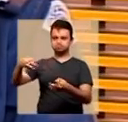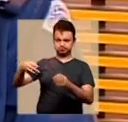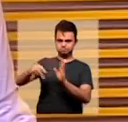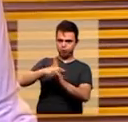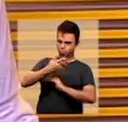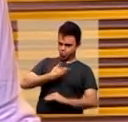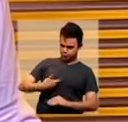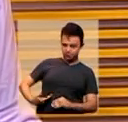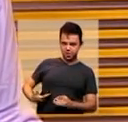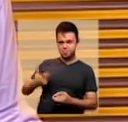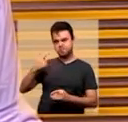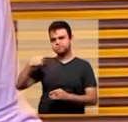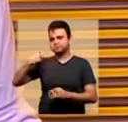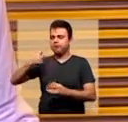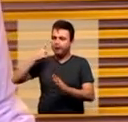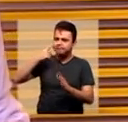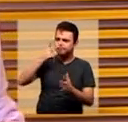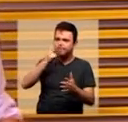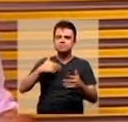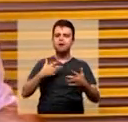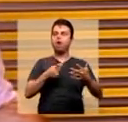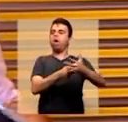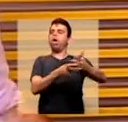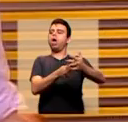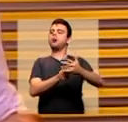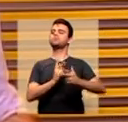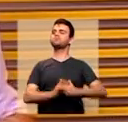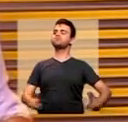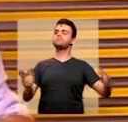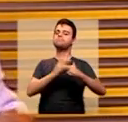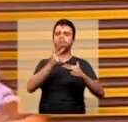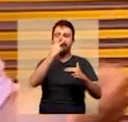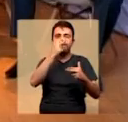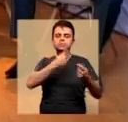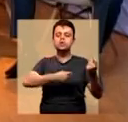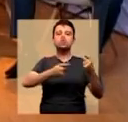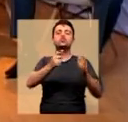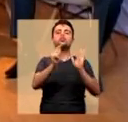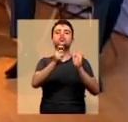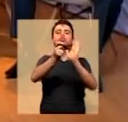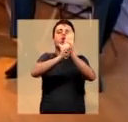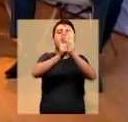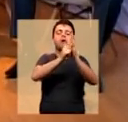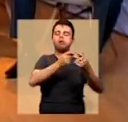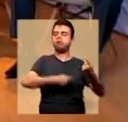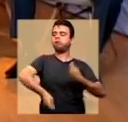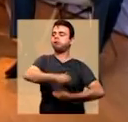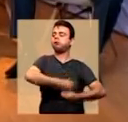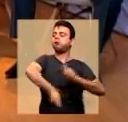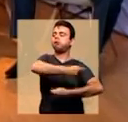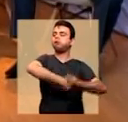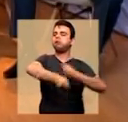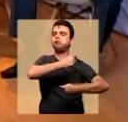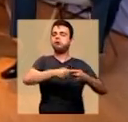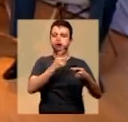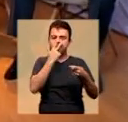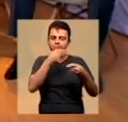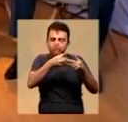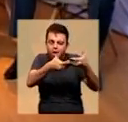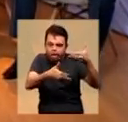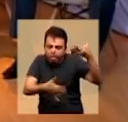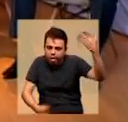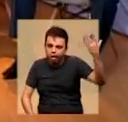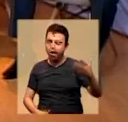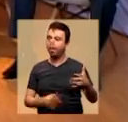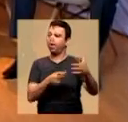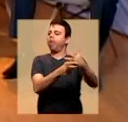falando assim, com códigos, parece conversa de traficante, como se um policial, se fosse entrar num grupo desse, fosse dar uma bronca ou